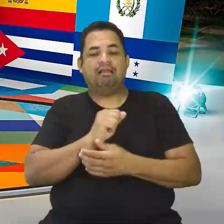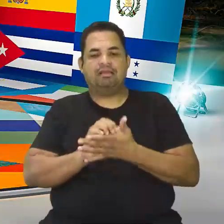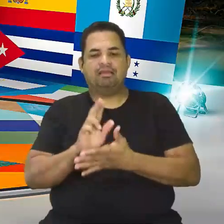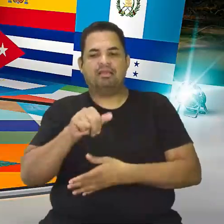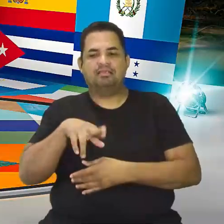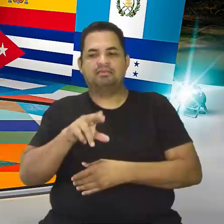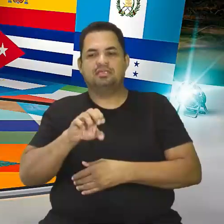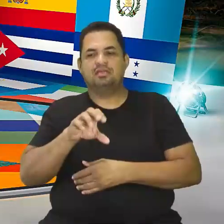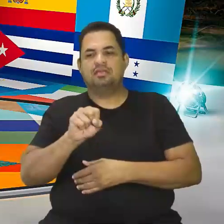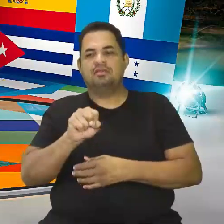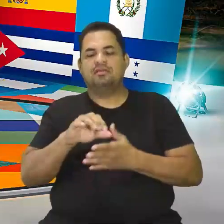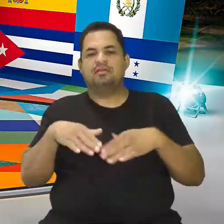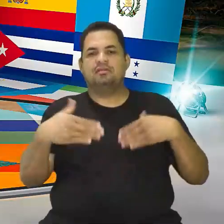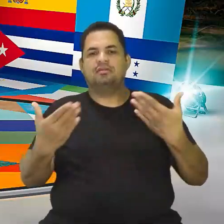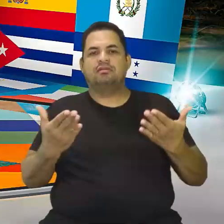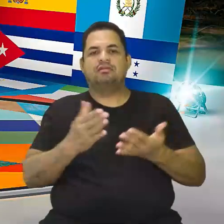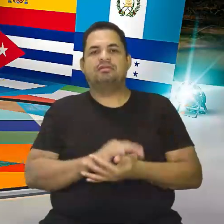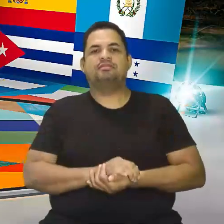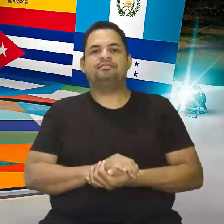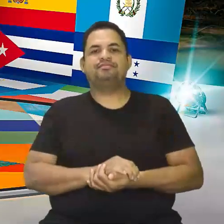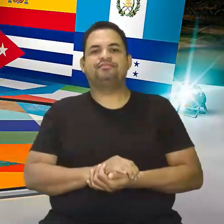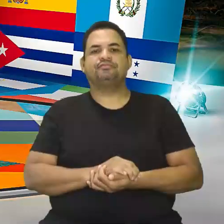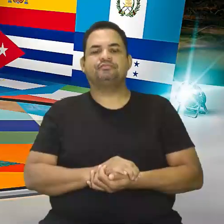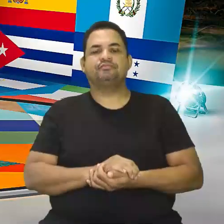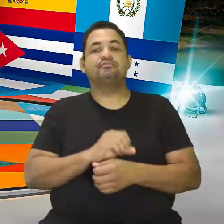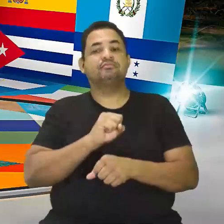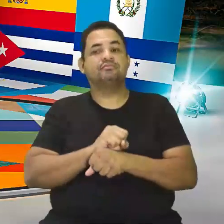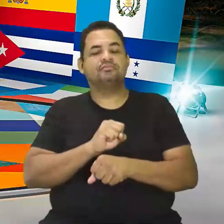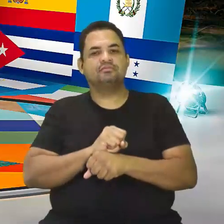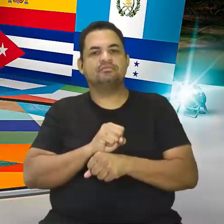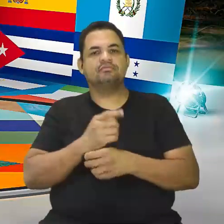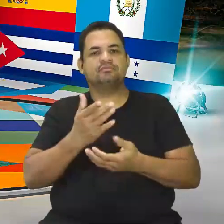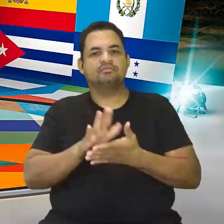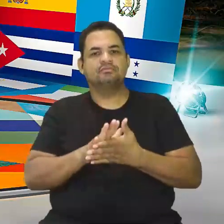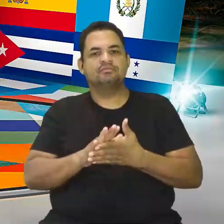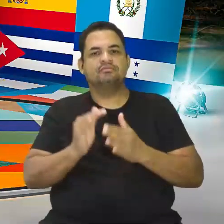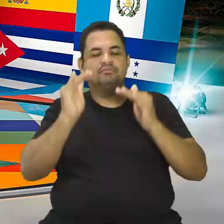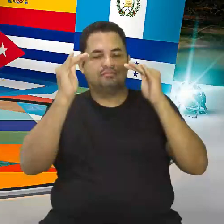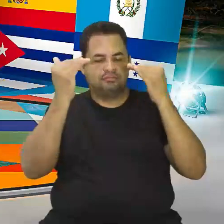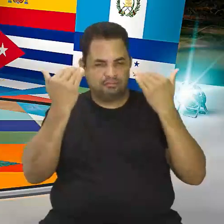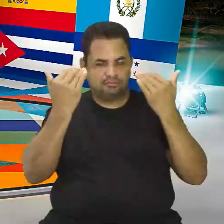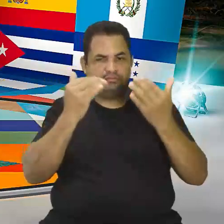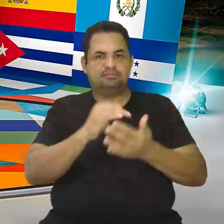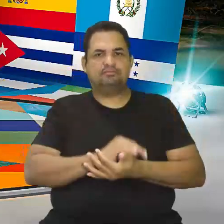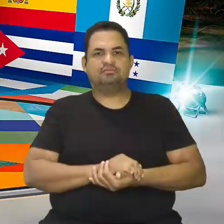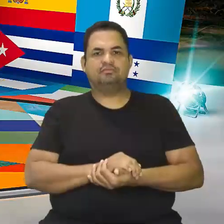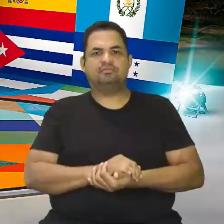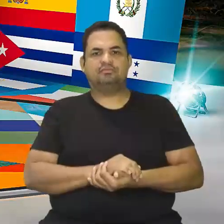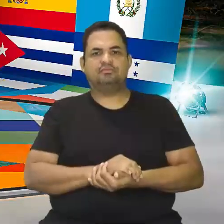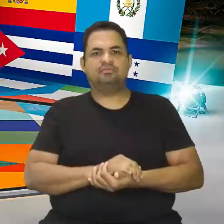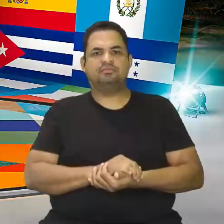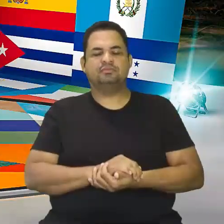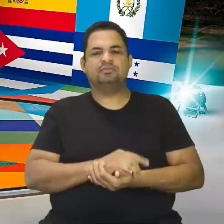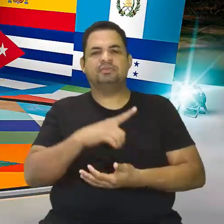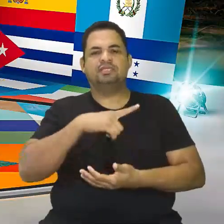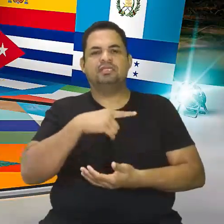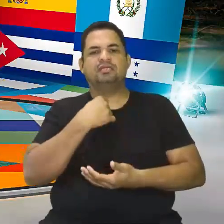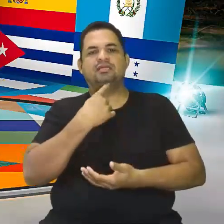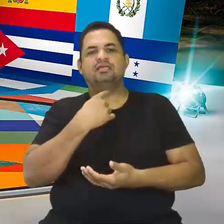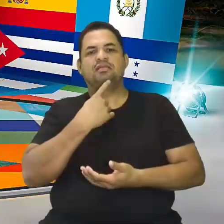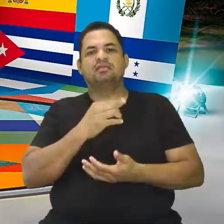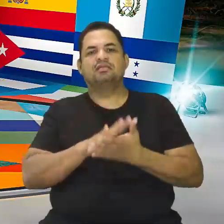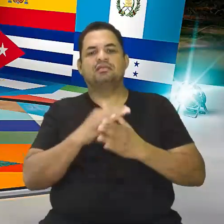da NASA. Então, eu espero que vocês prestem atenção. Se tiver